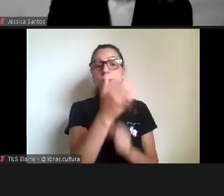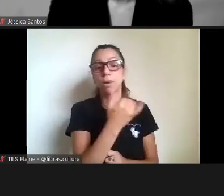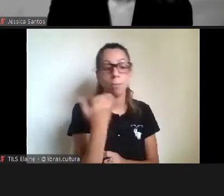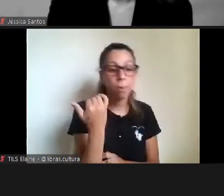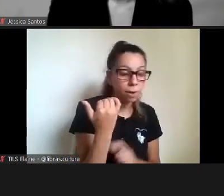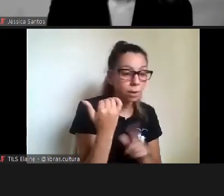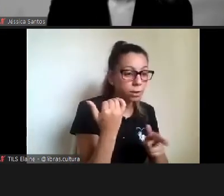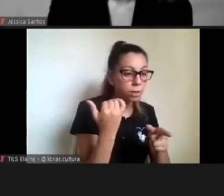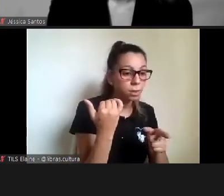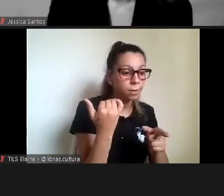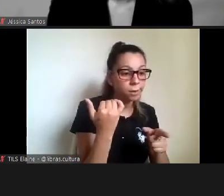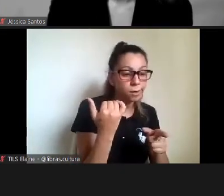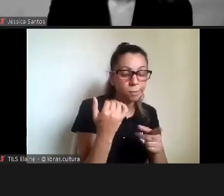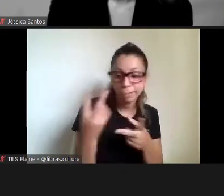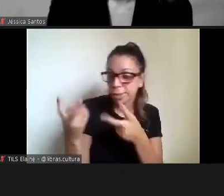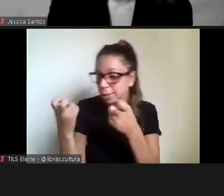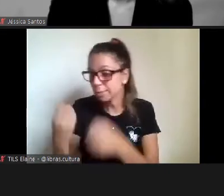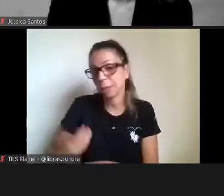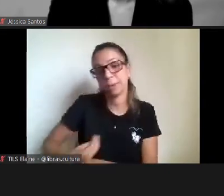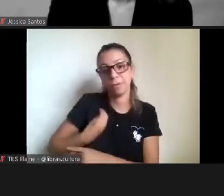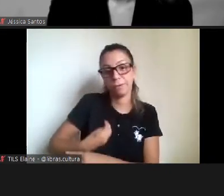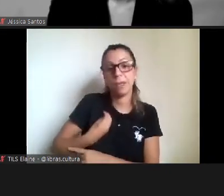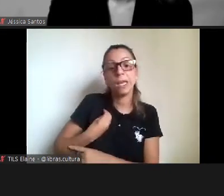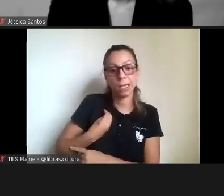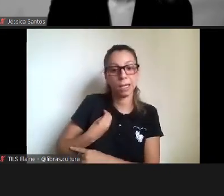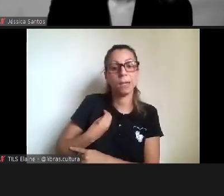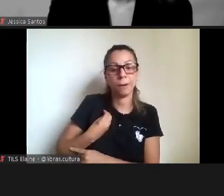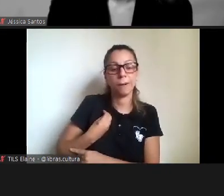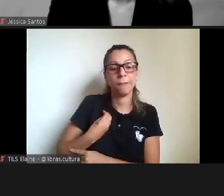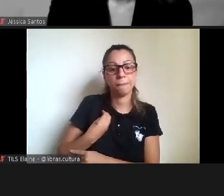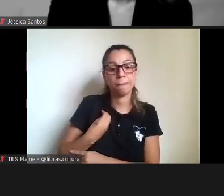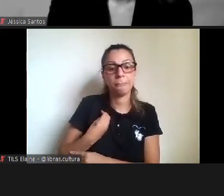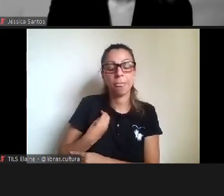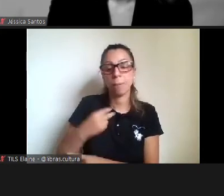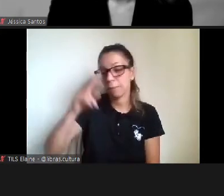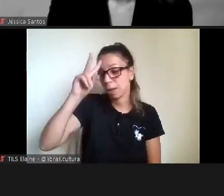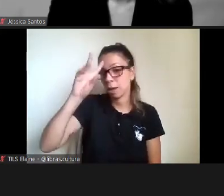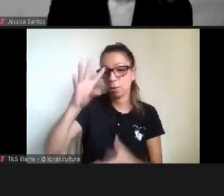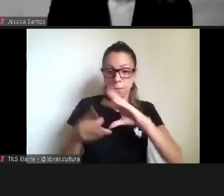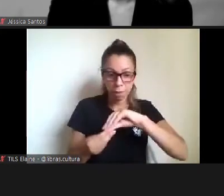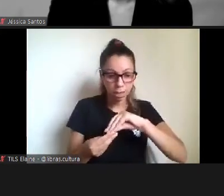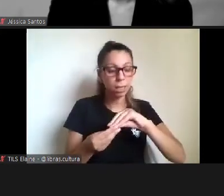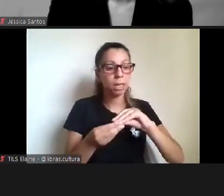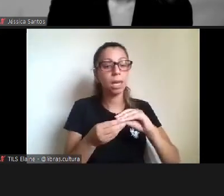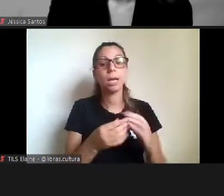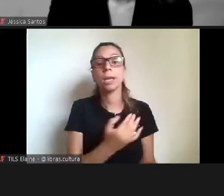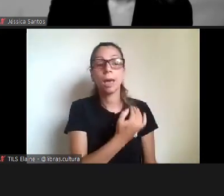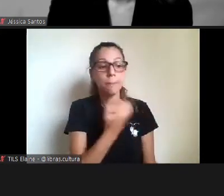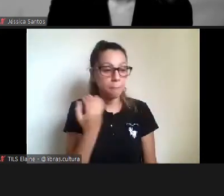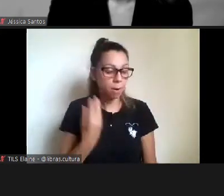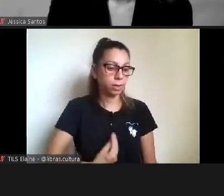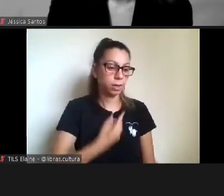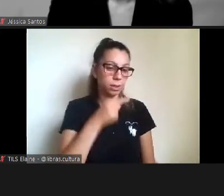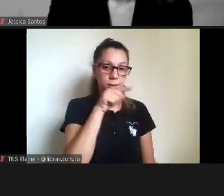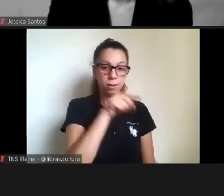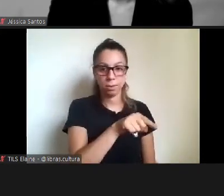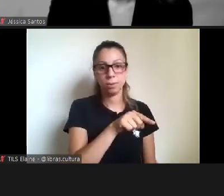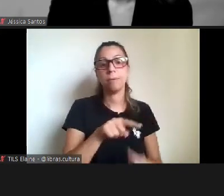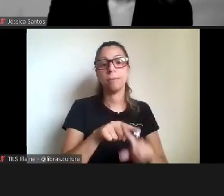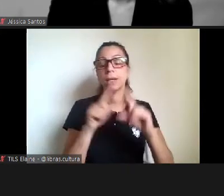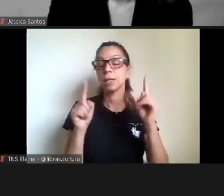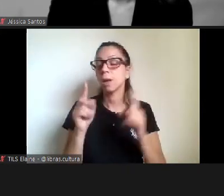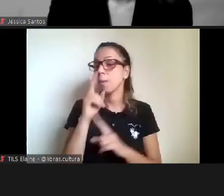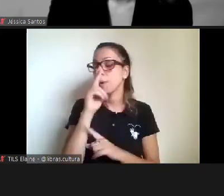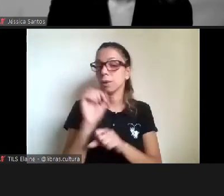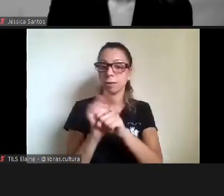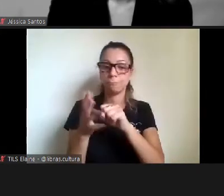vida, olhando para a vida que eu posso me entender que a morte existe, né? E acho que a pandemia, espero que